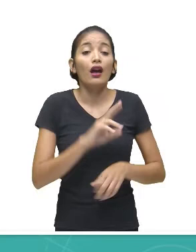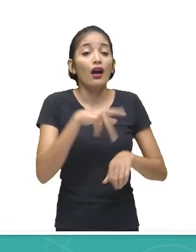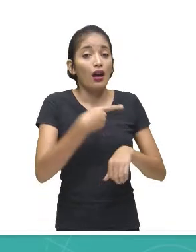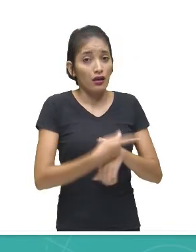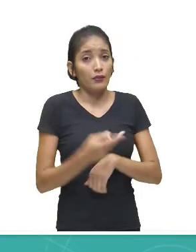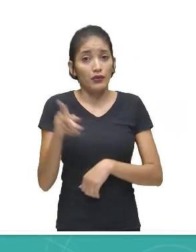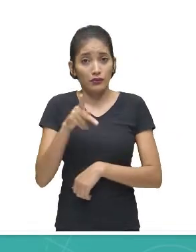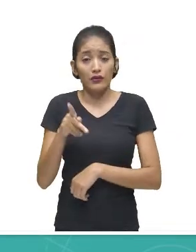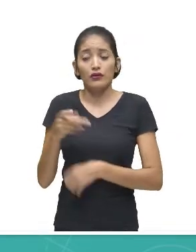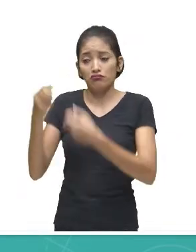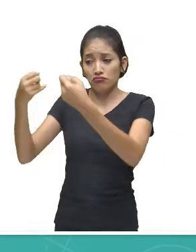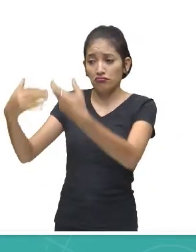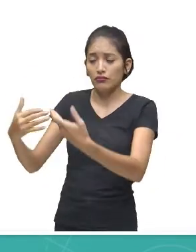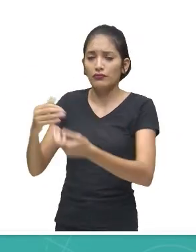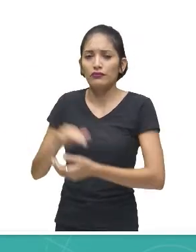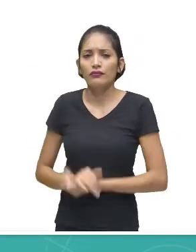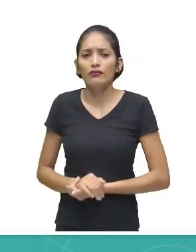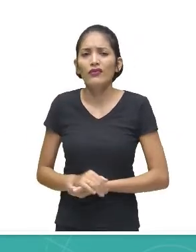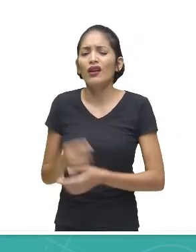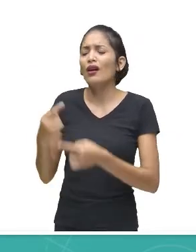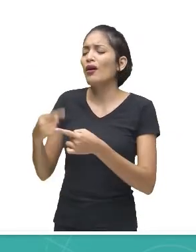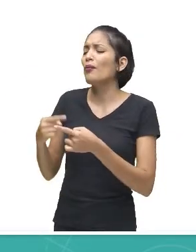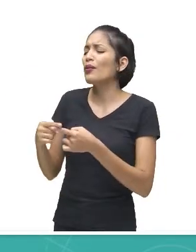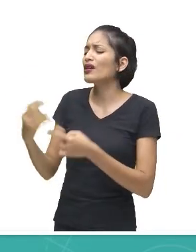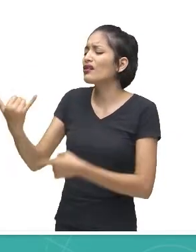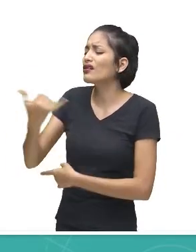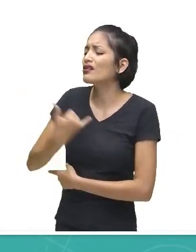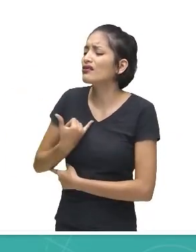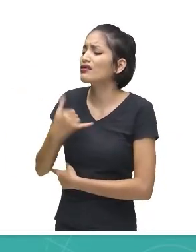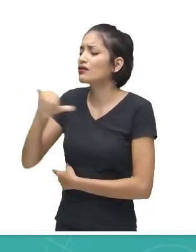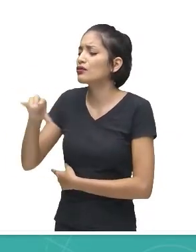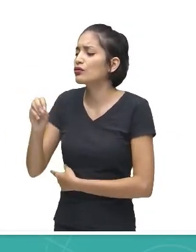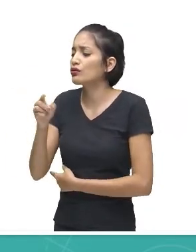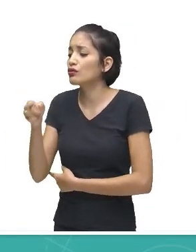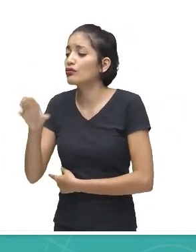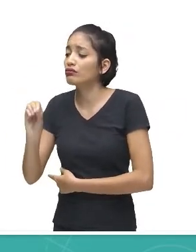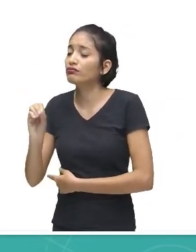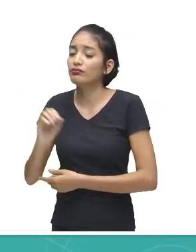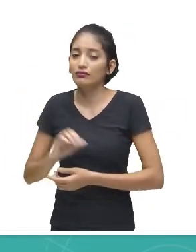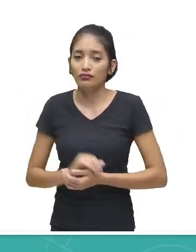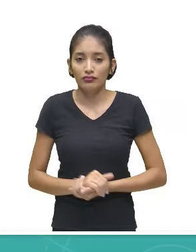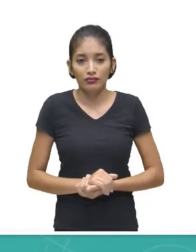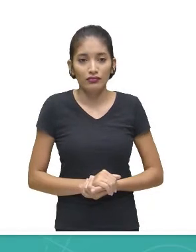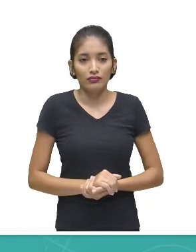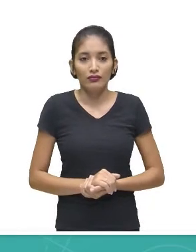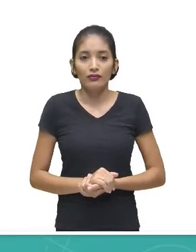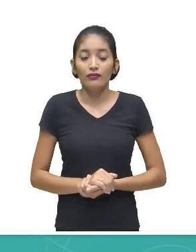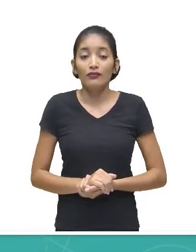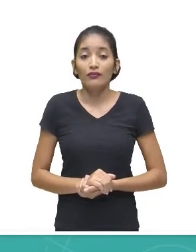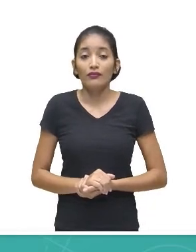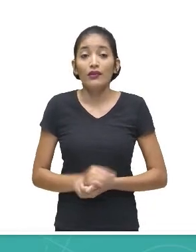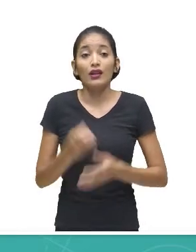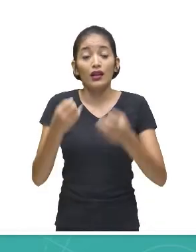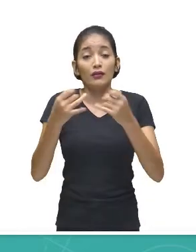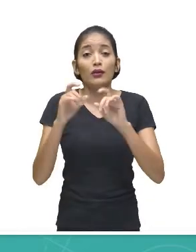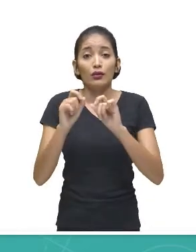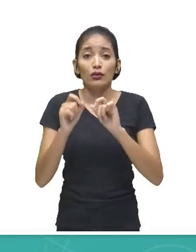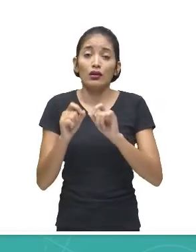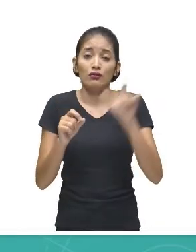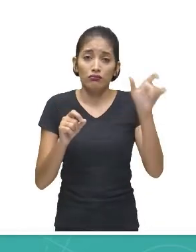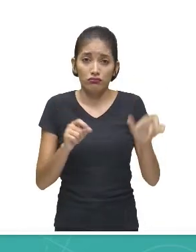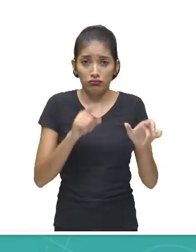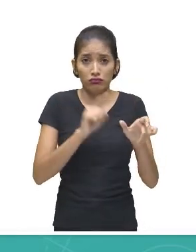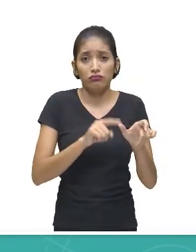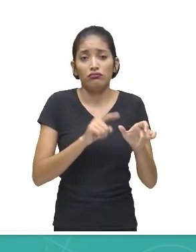novamente. Por que me diz isso, Joãozinho? Tá aqui, olha. Aqui indica a voz do personagem, discurso